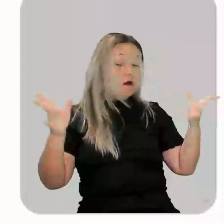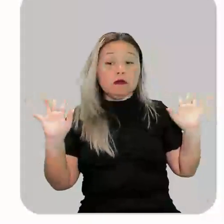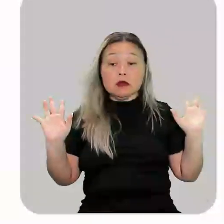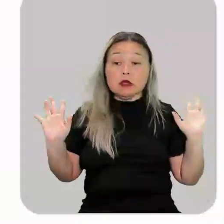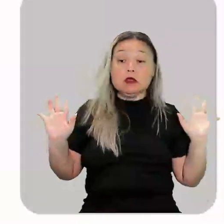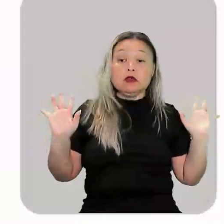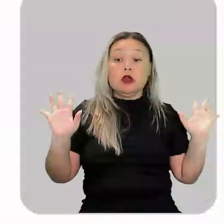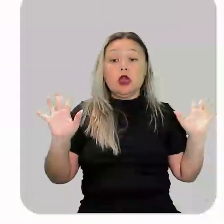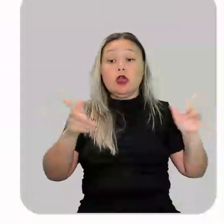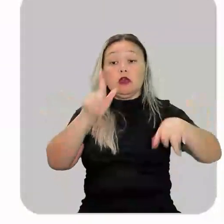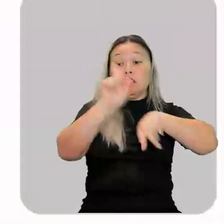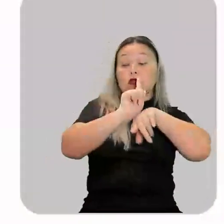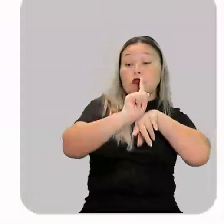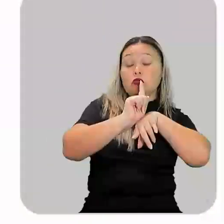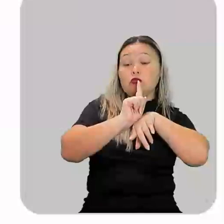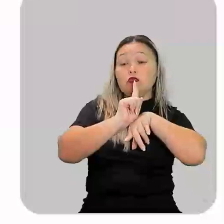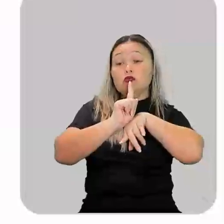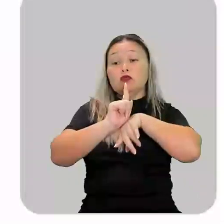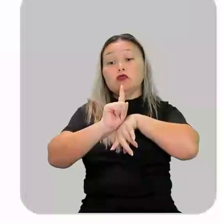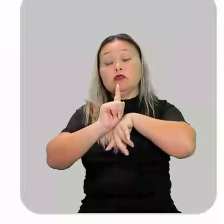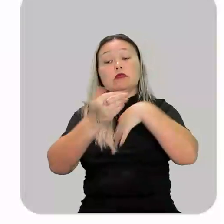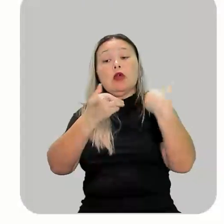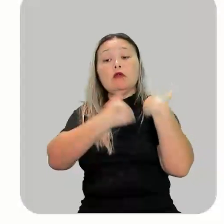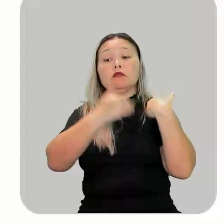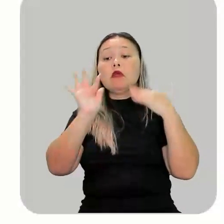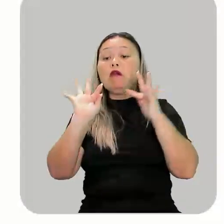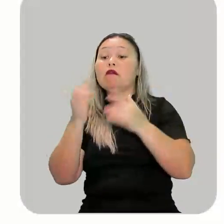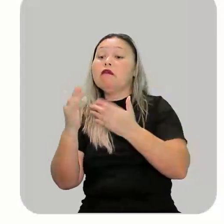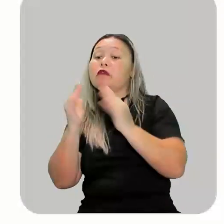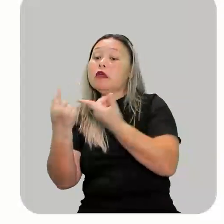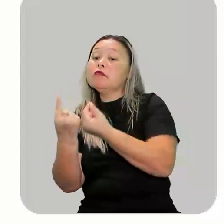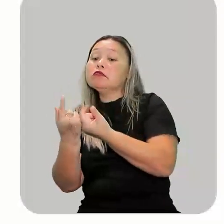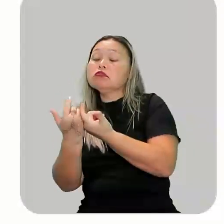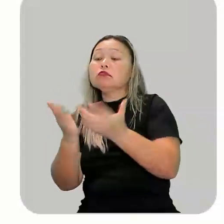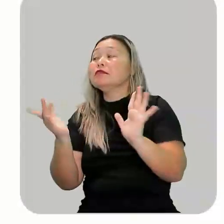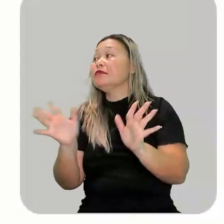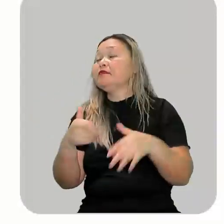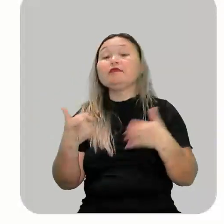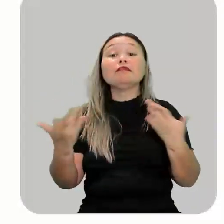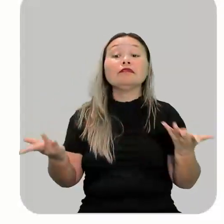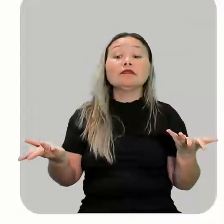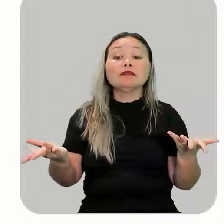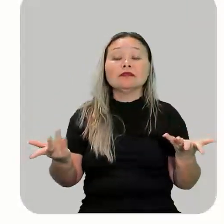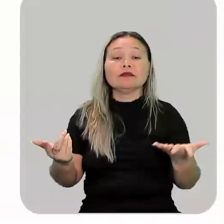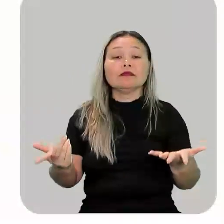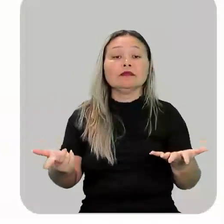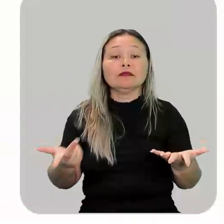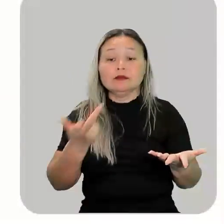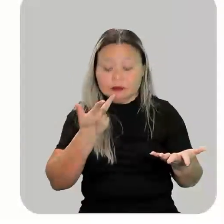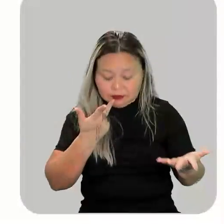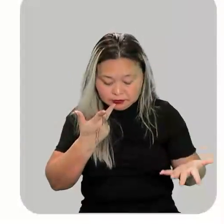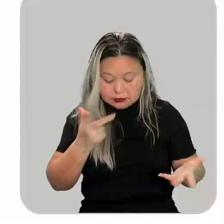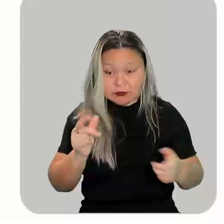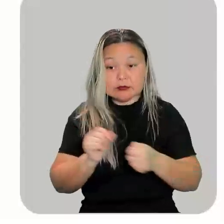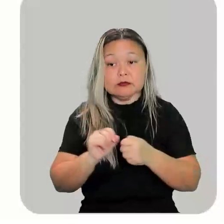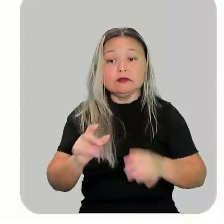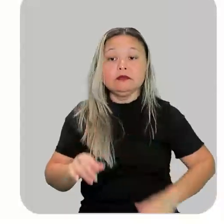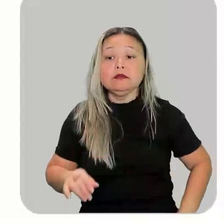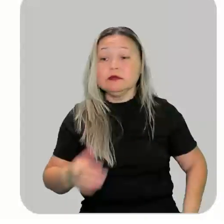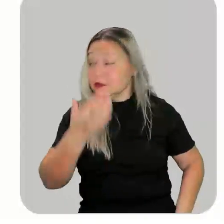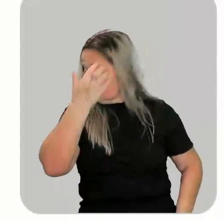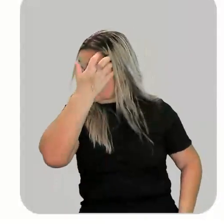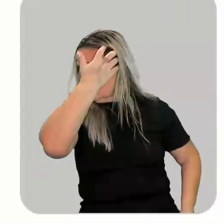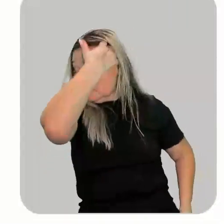afirmações. entre o gerente e o responsável financeiro. E agora, Gisele? Bom, ele começa dizendo que o mês de dezembro,